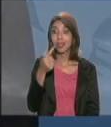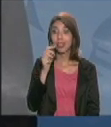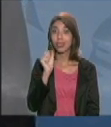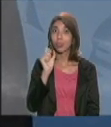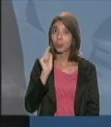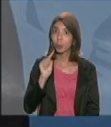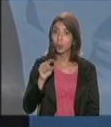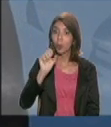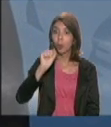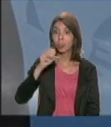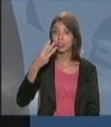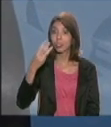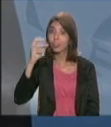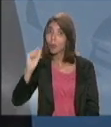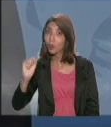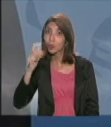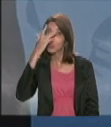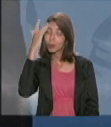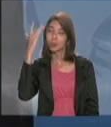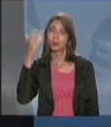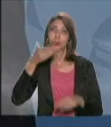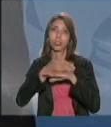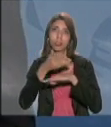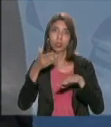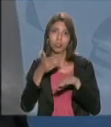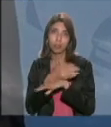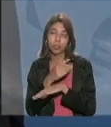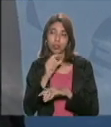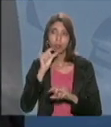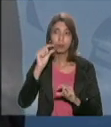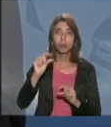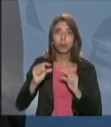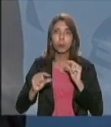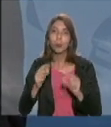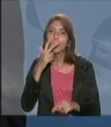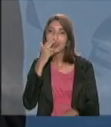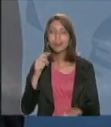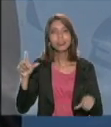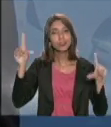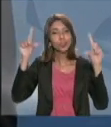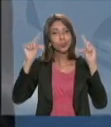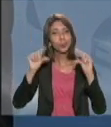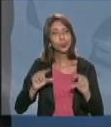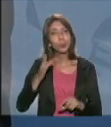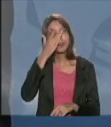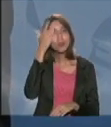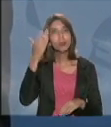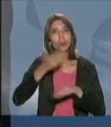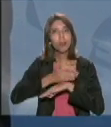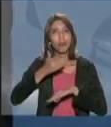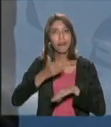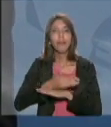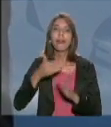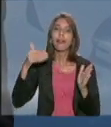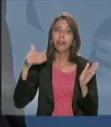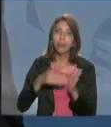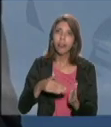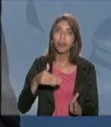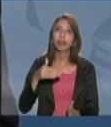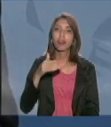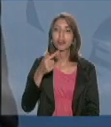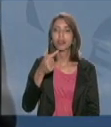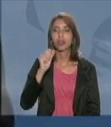em 78.838 torcedores. Deputado, aos pouquinhos foram reduzindo a capacidade do Maracanã até chegar